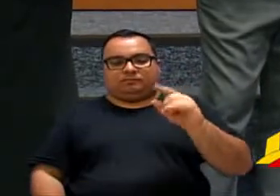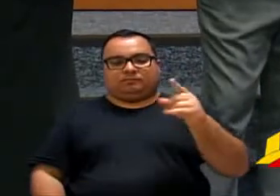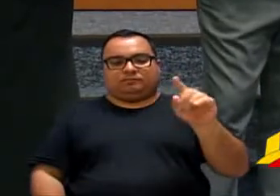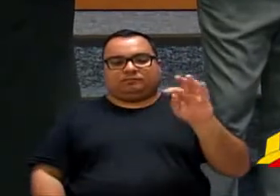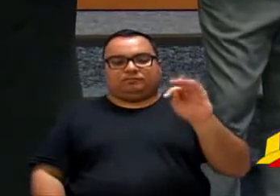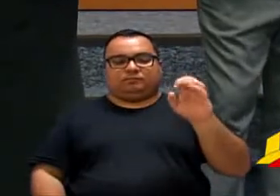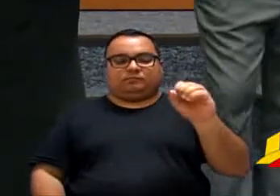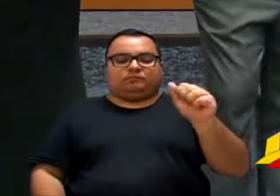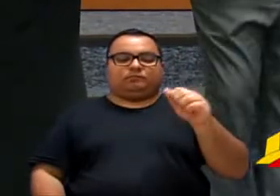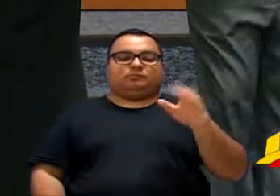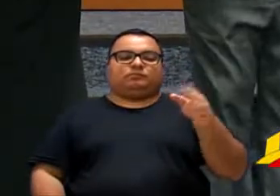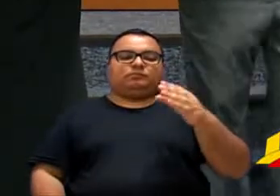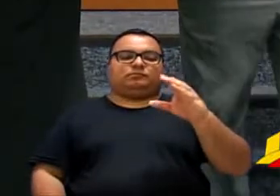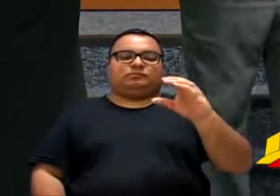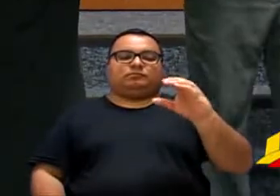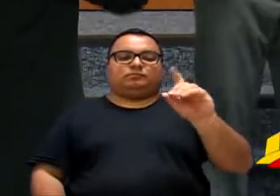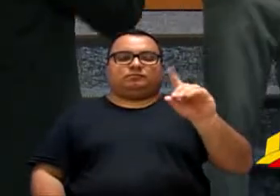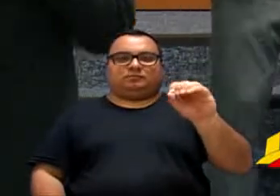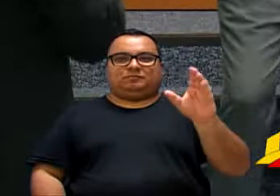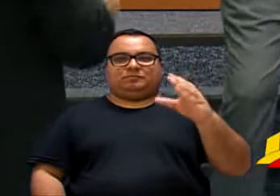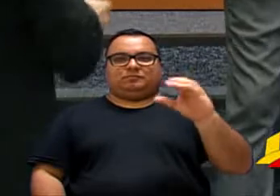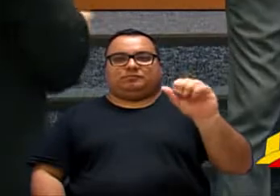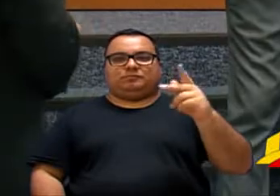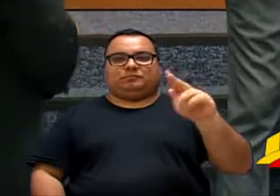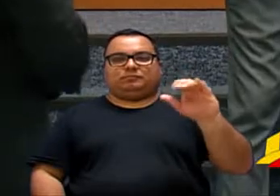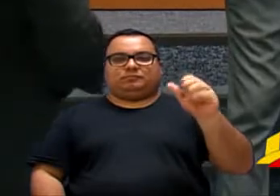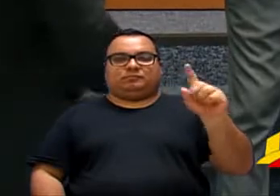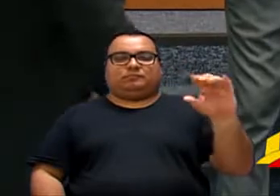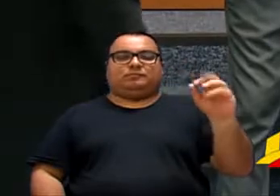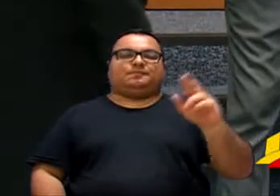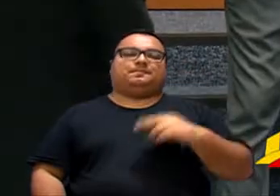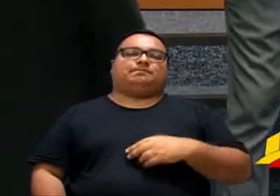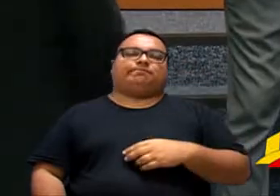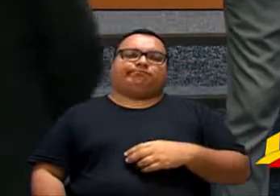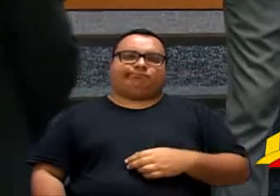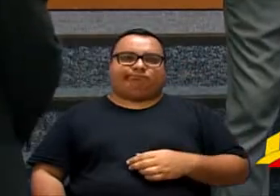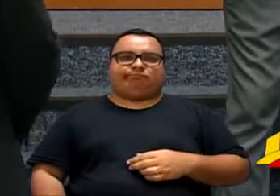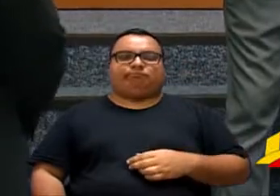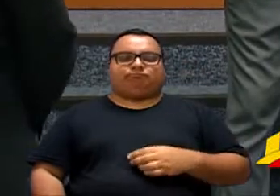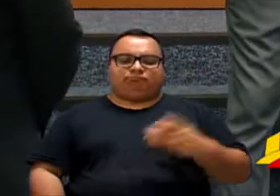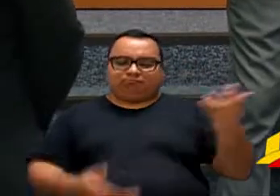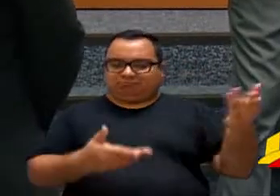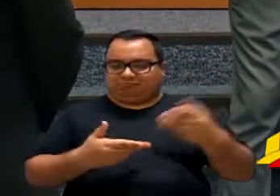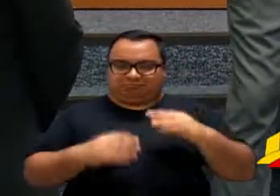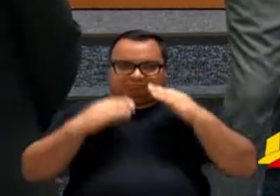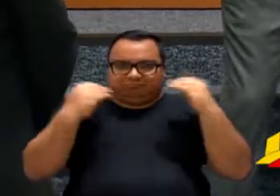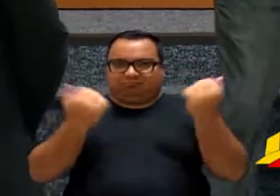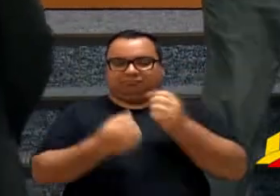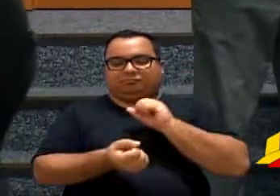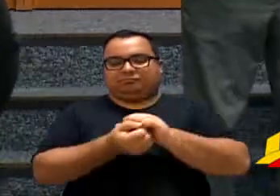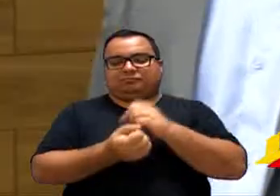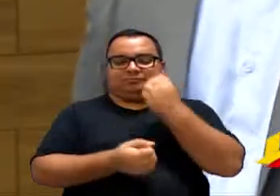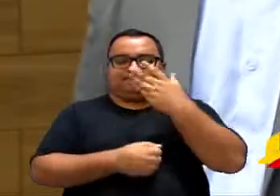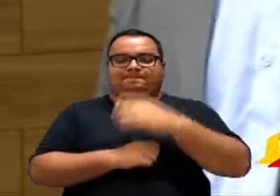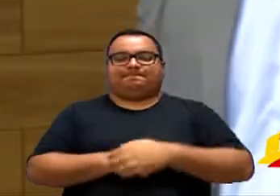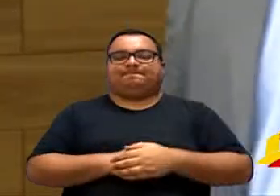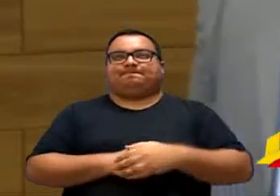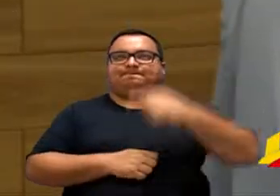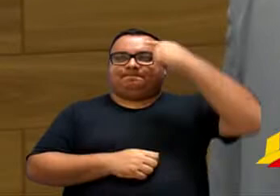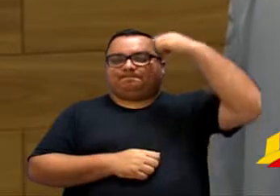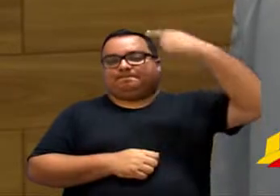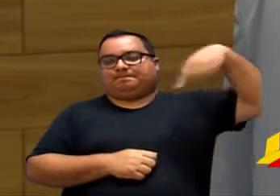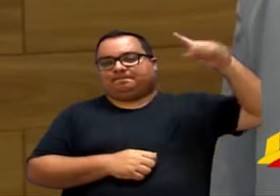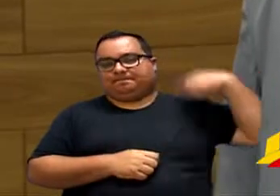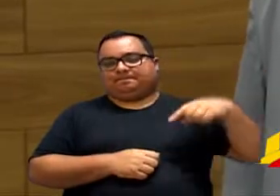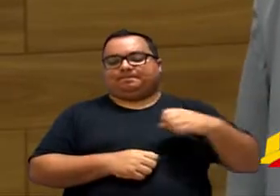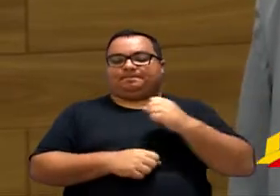um prazer recebê-lo lá em 2018 nós chegávamos na Assembleia com uma inexperiência